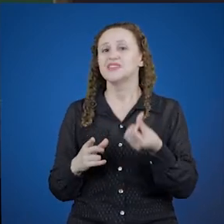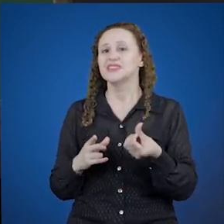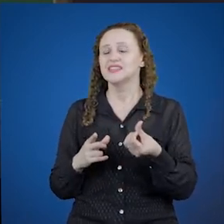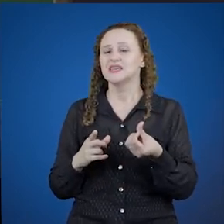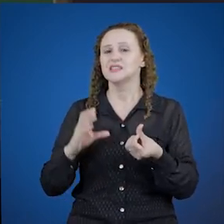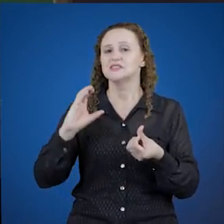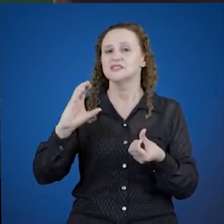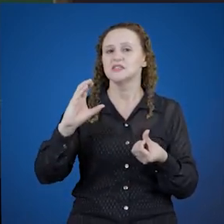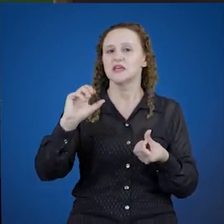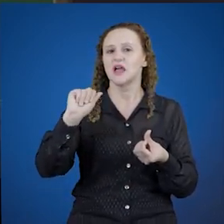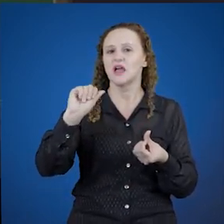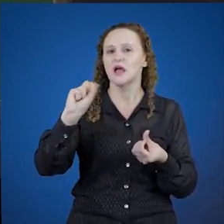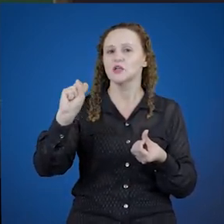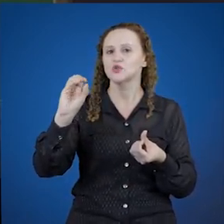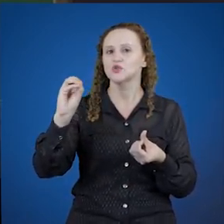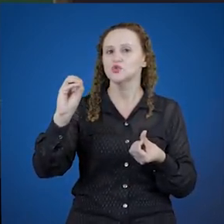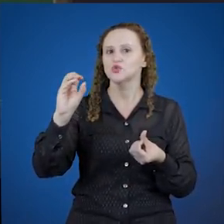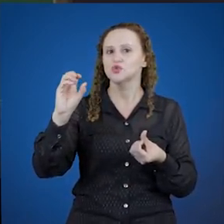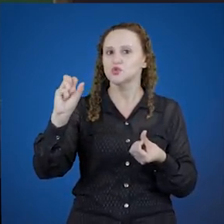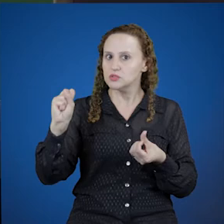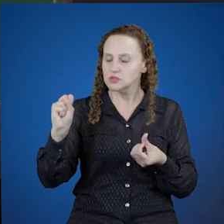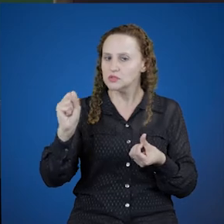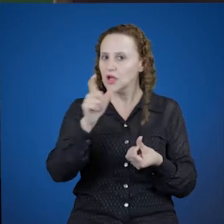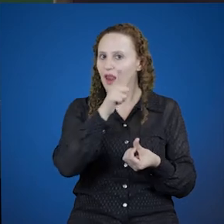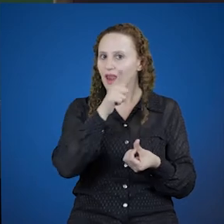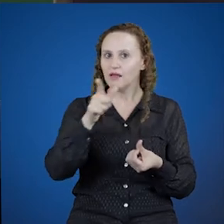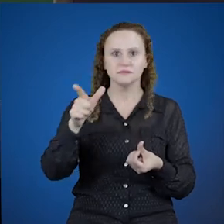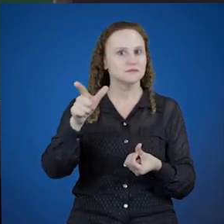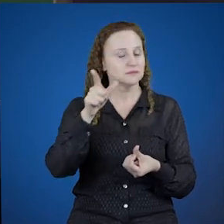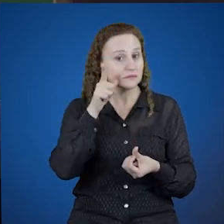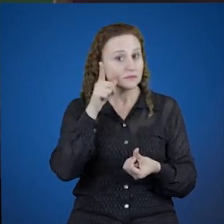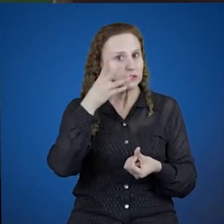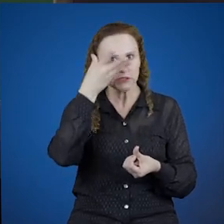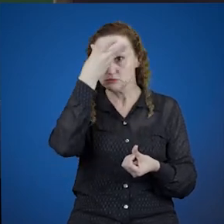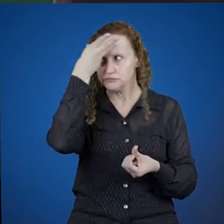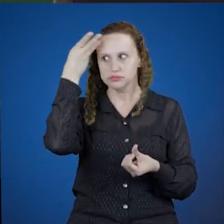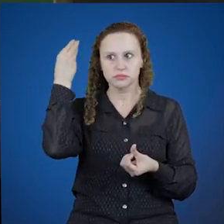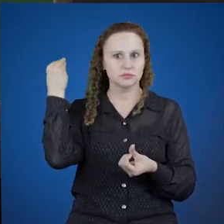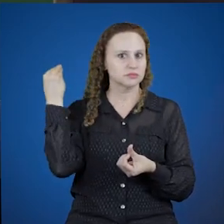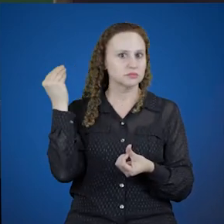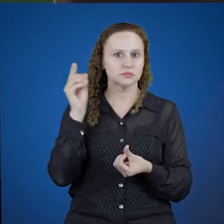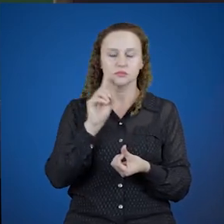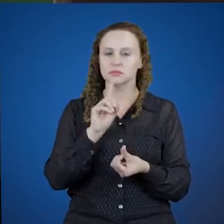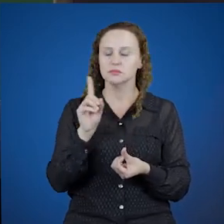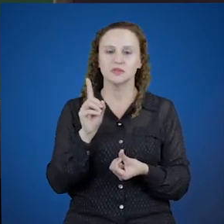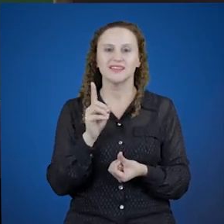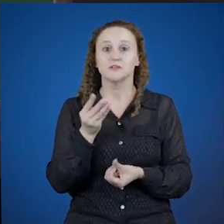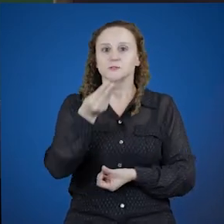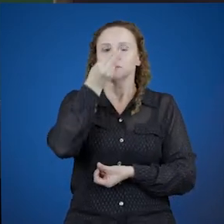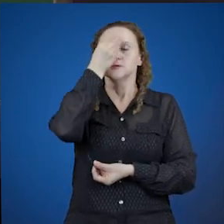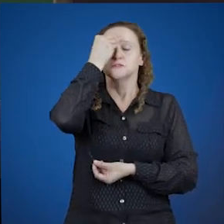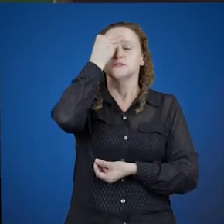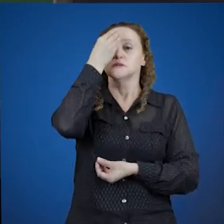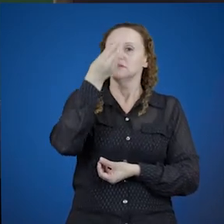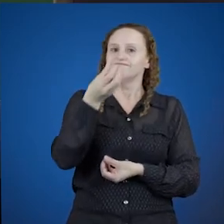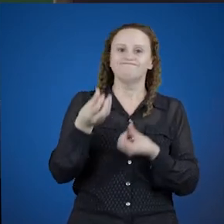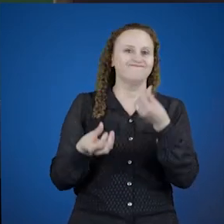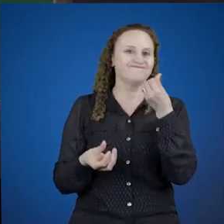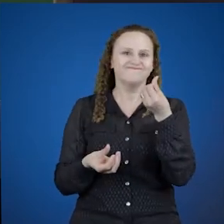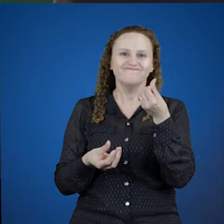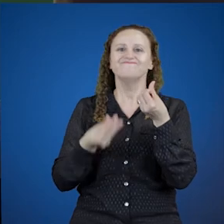os casos latinos não se esqueçam de que precisamos memorizar